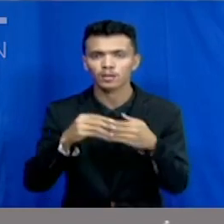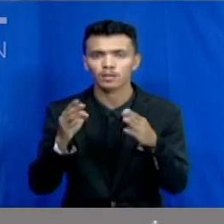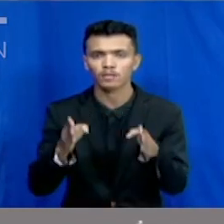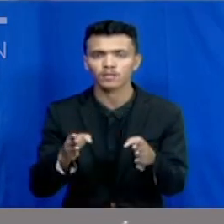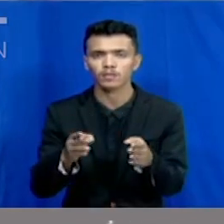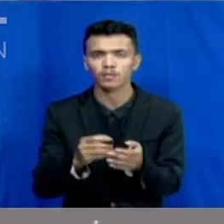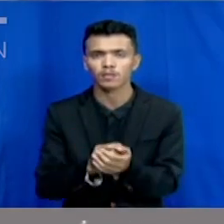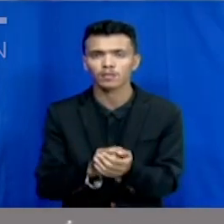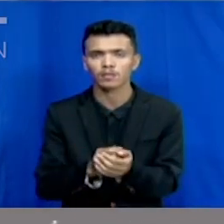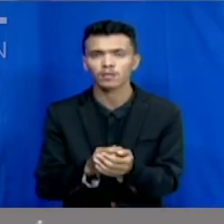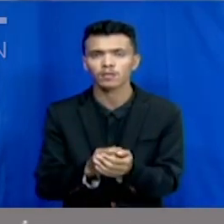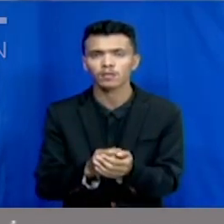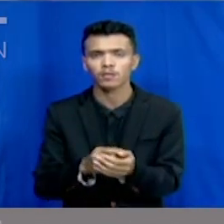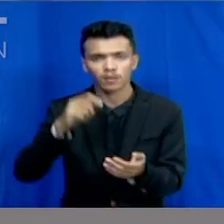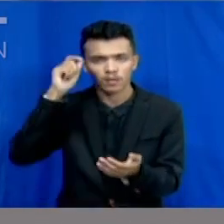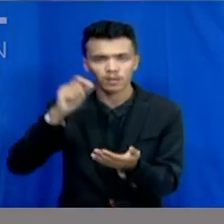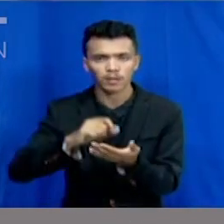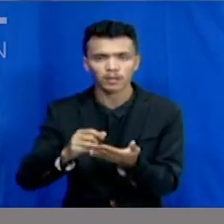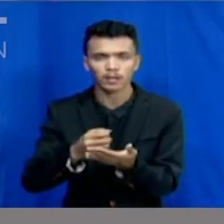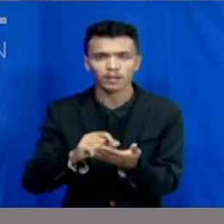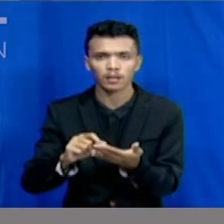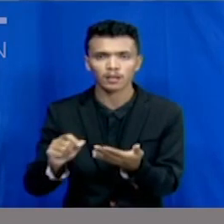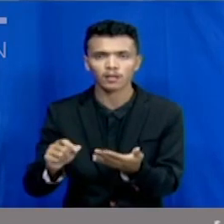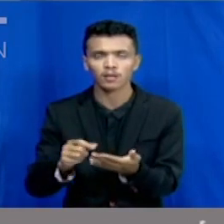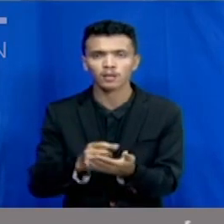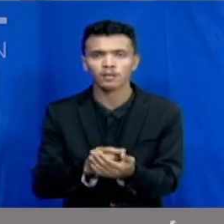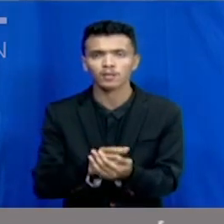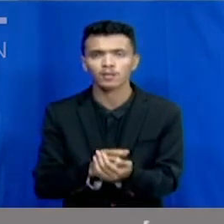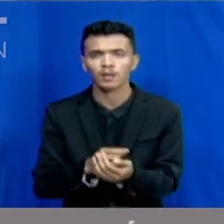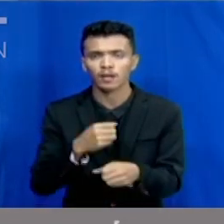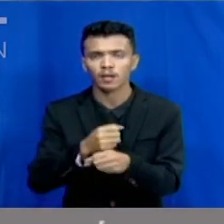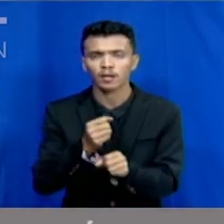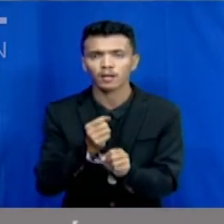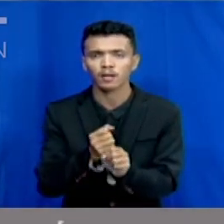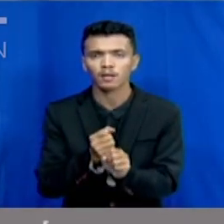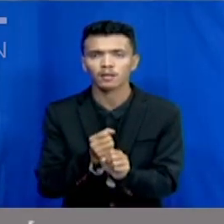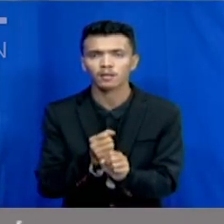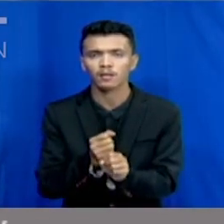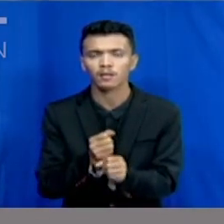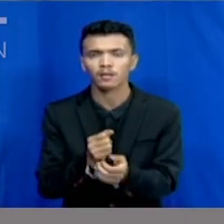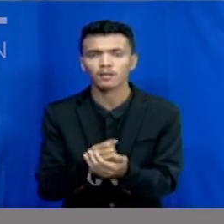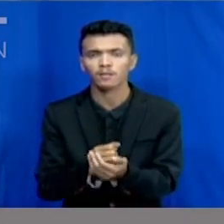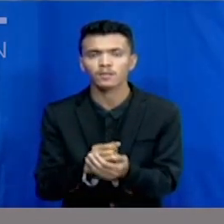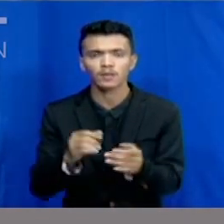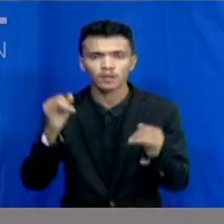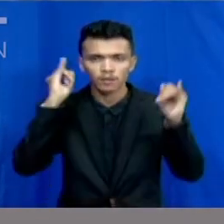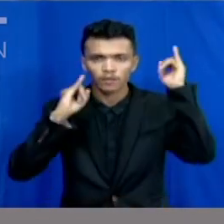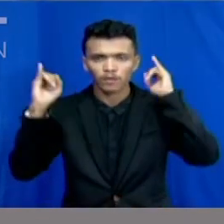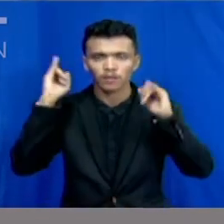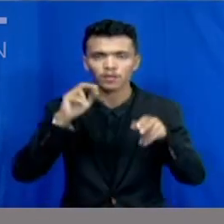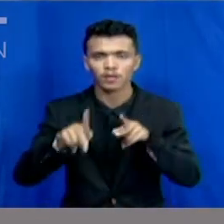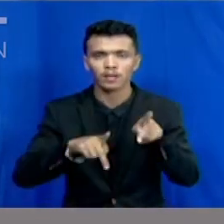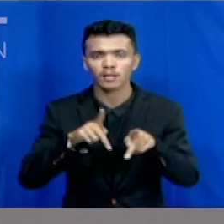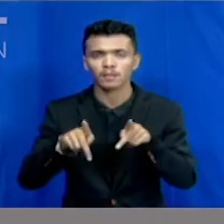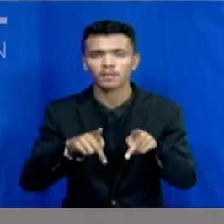sekretari administrasam, sekretari teras di propriedade, sao servizio, no compilação, informação, é uma vez